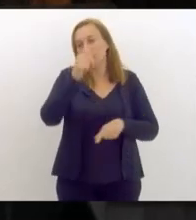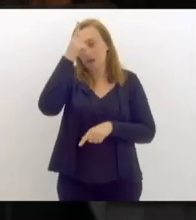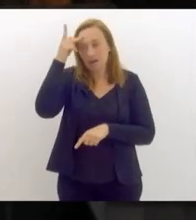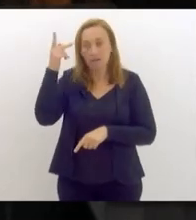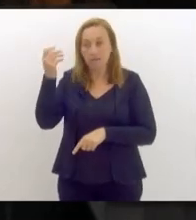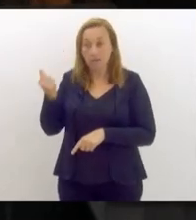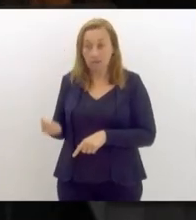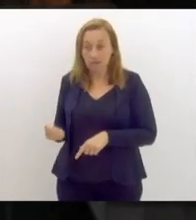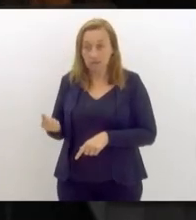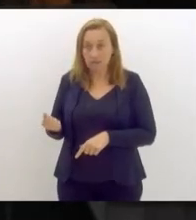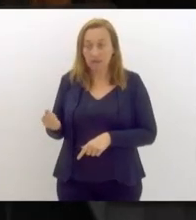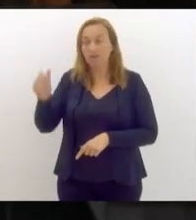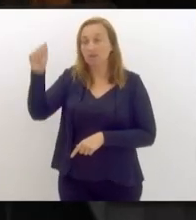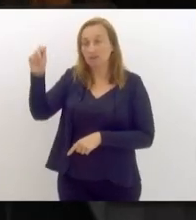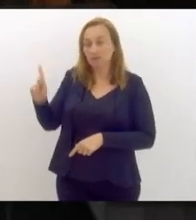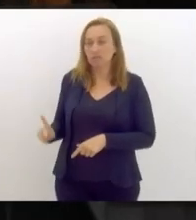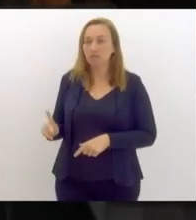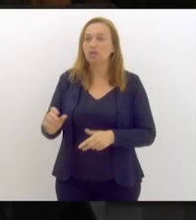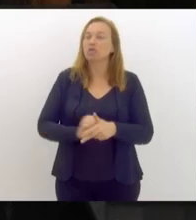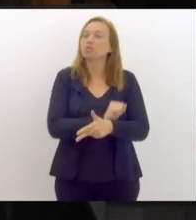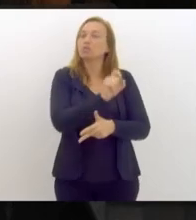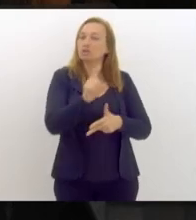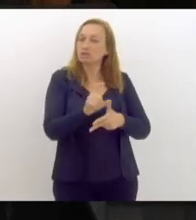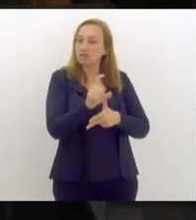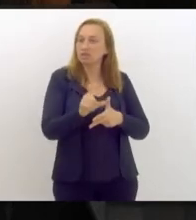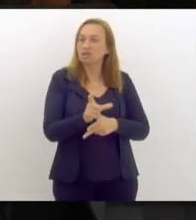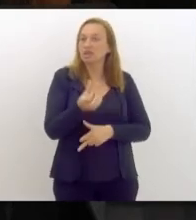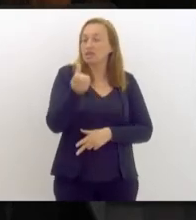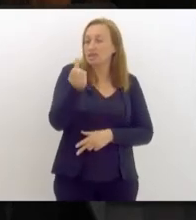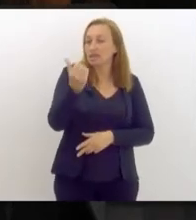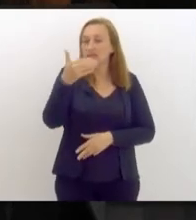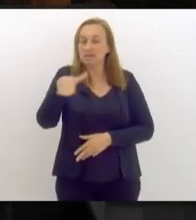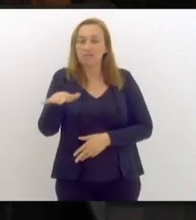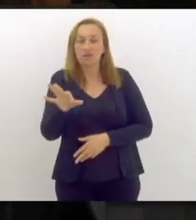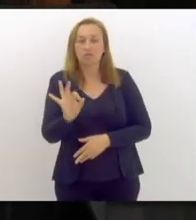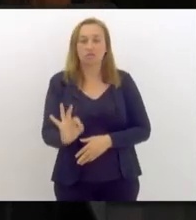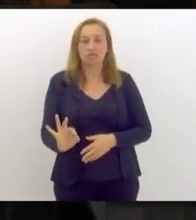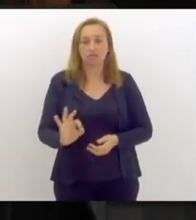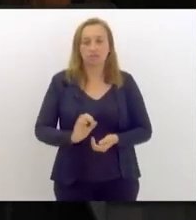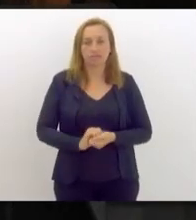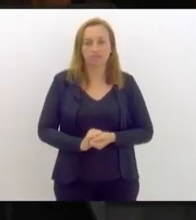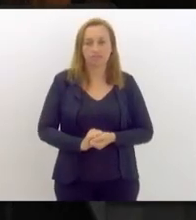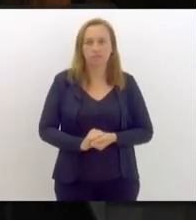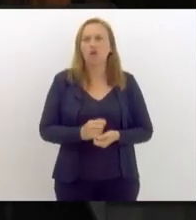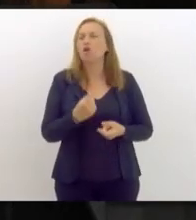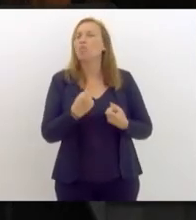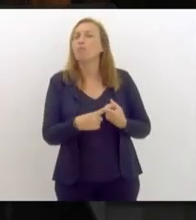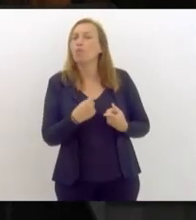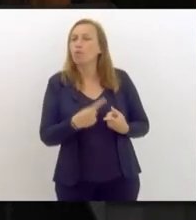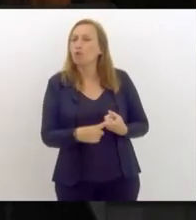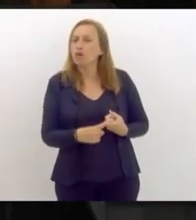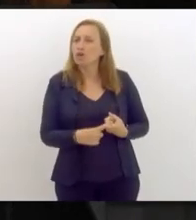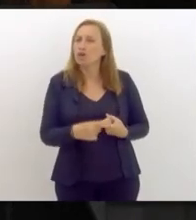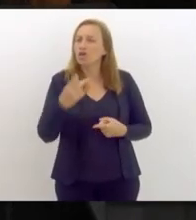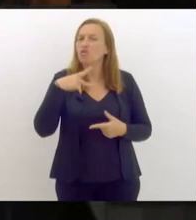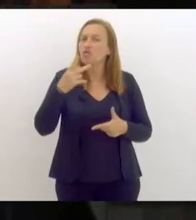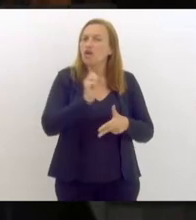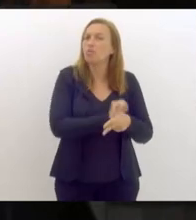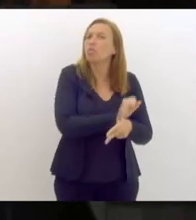do Poder Executivo de seis e meio por cento e por que digo do Poder